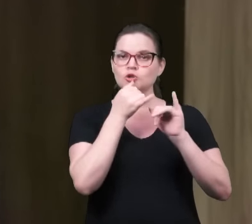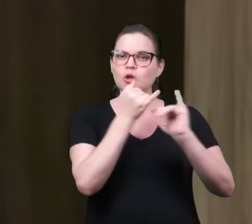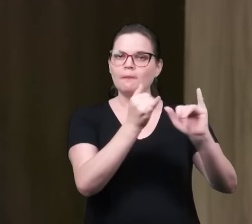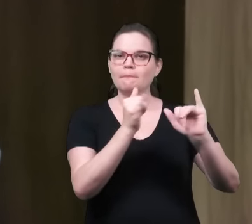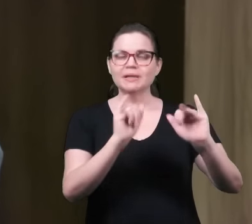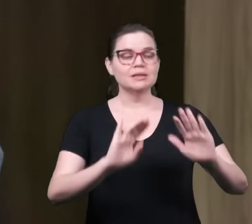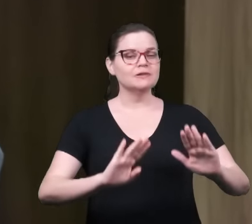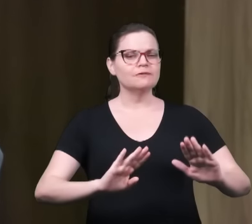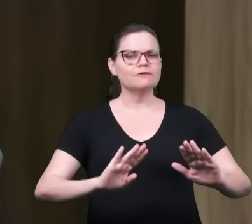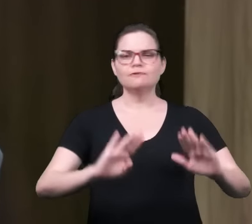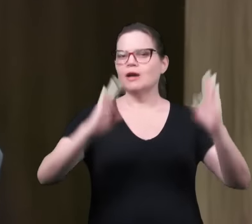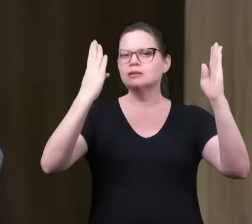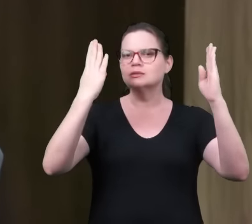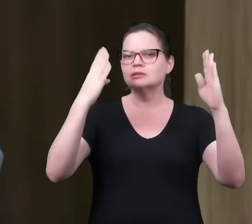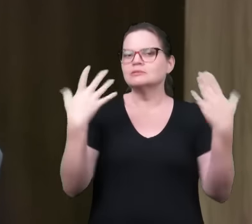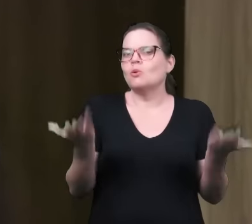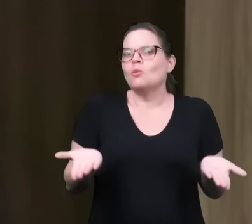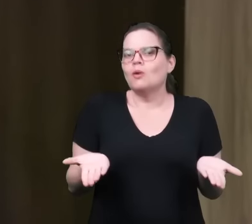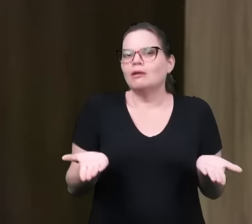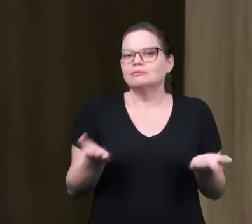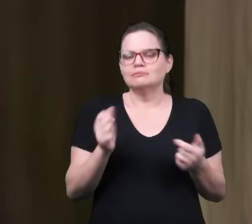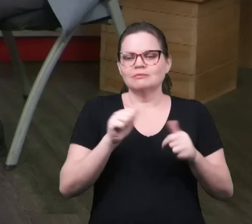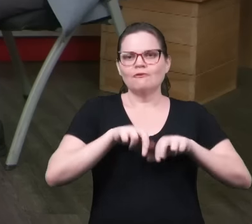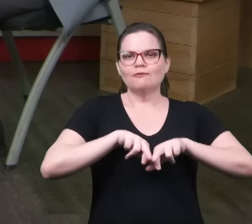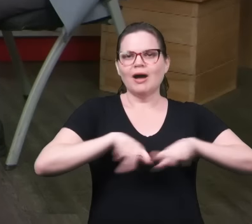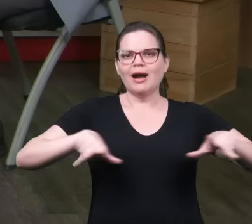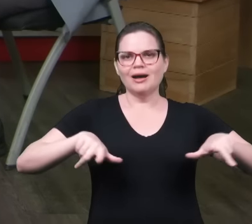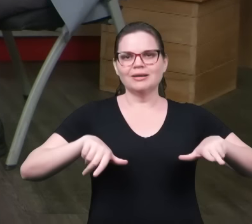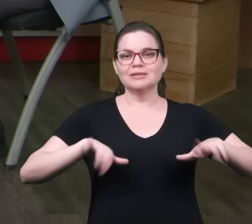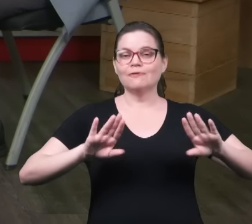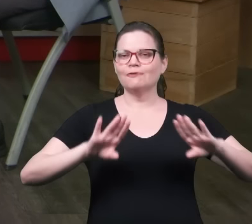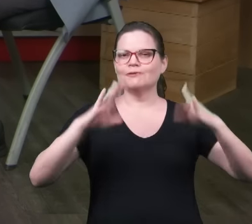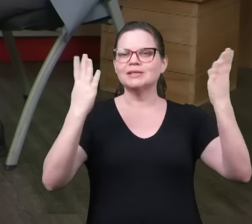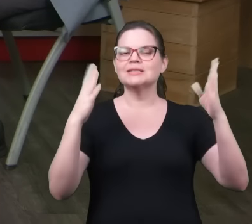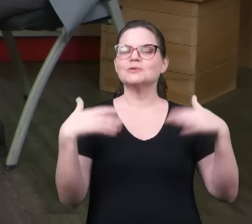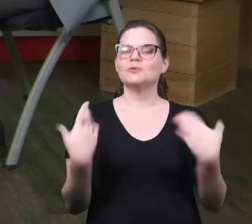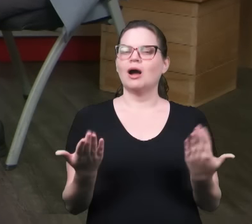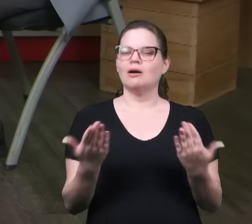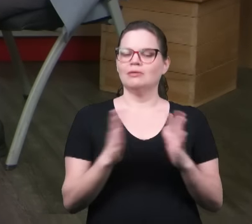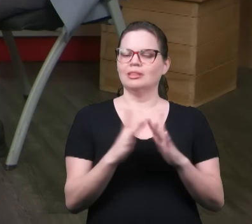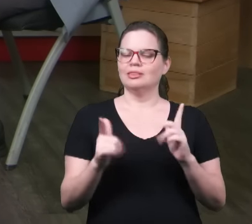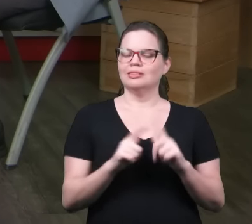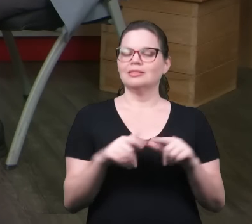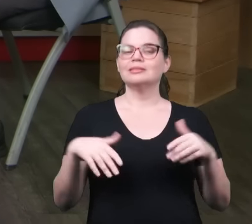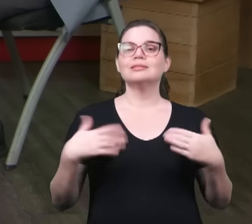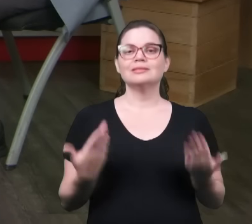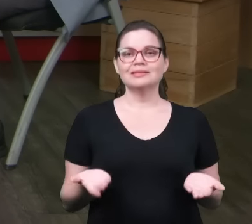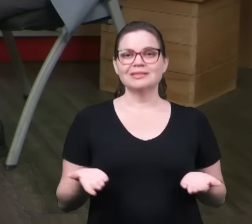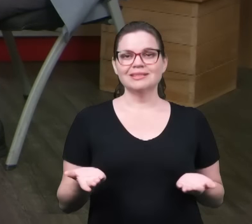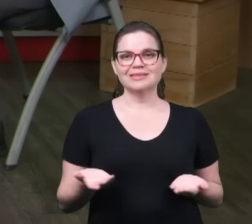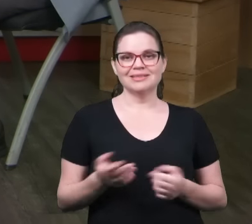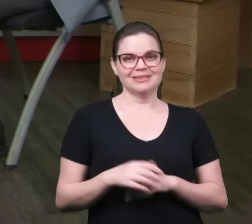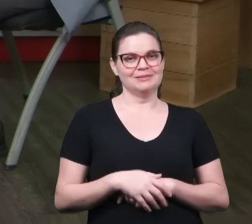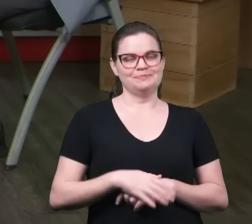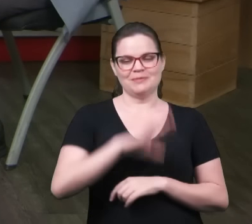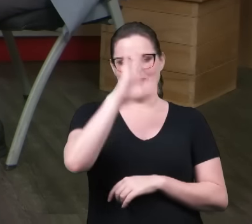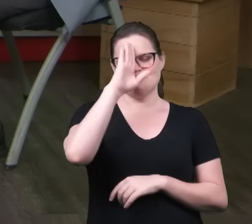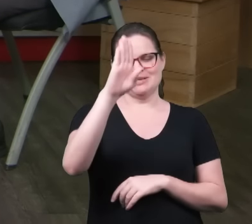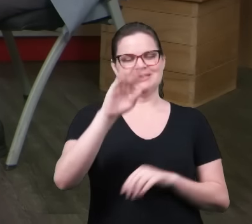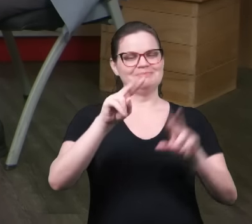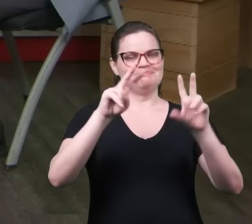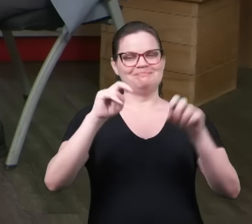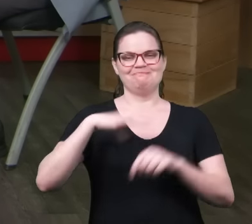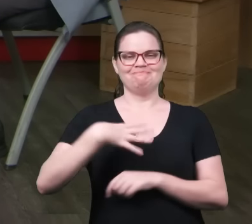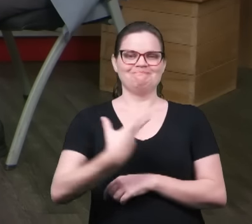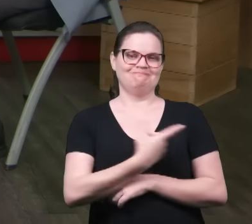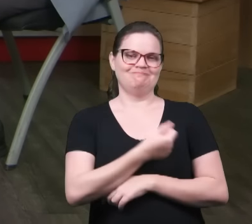as festas da igreja, Wallace? Vamos falar um pouquinho das nossas festas. A principal é a festa da salvação, né, Sérgio?